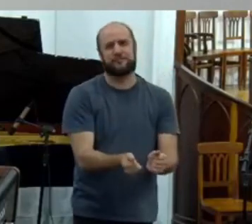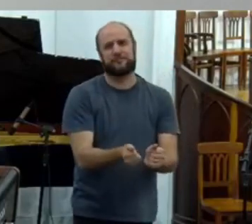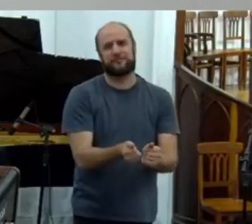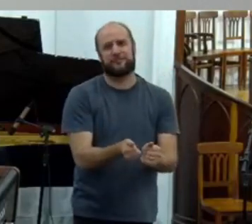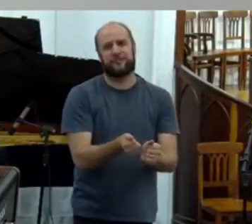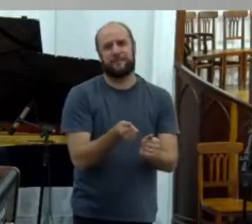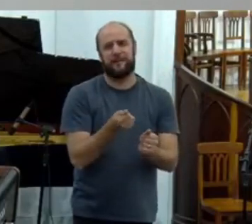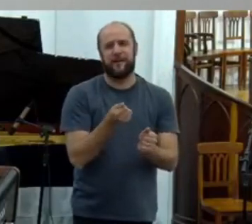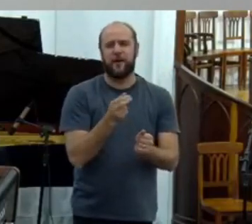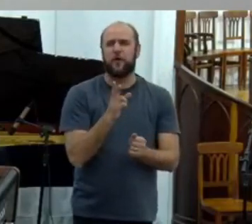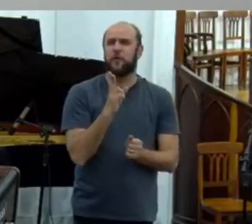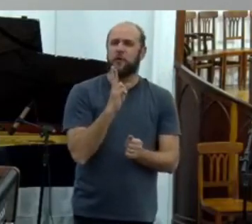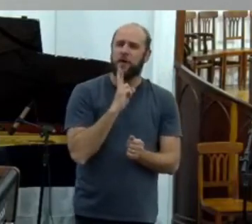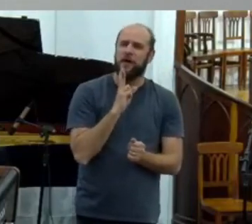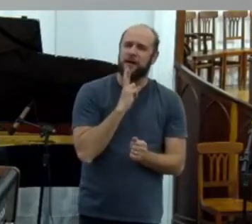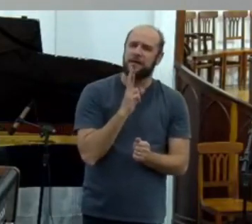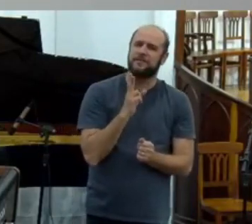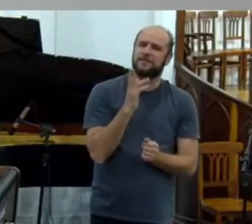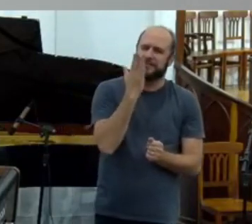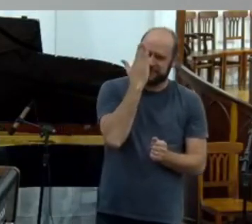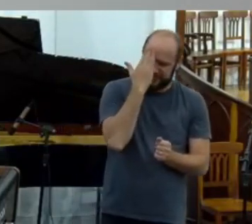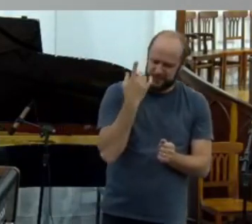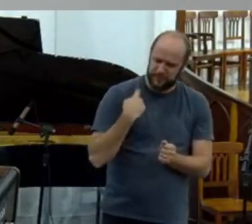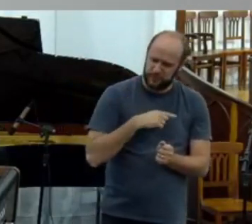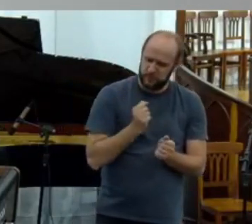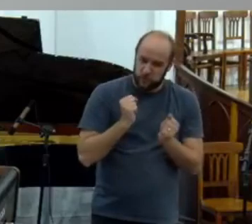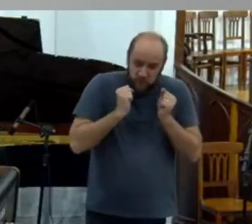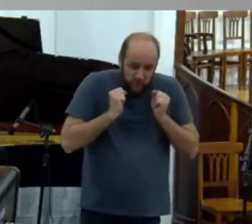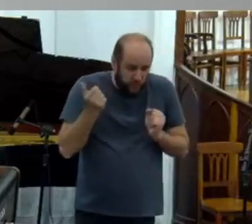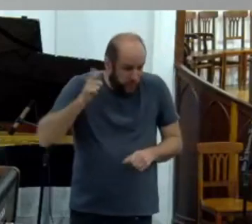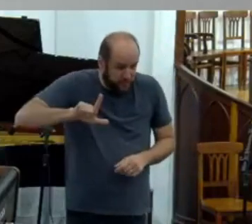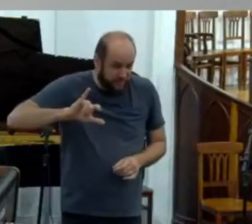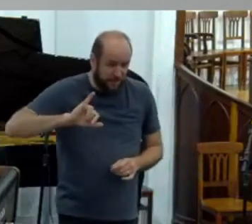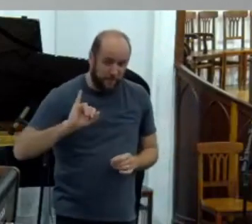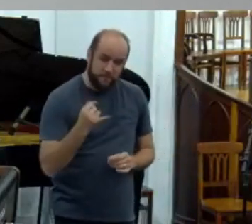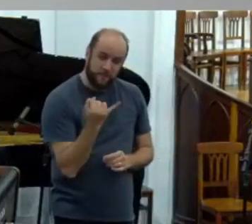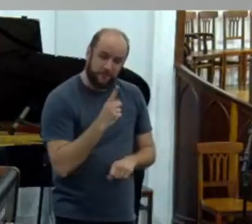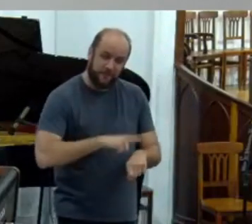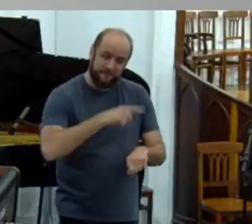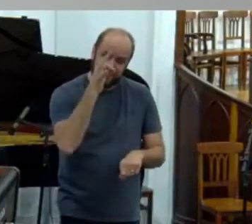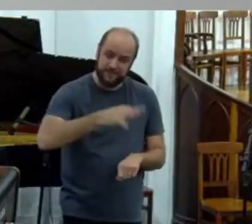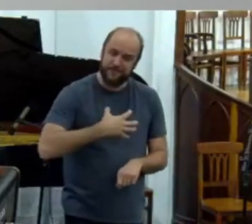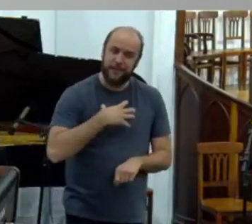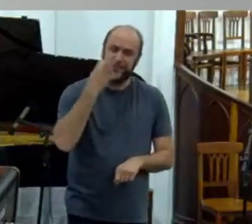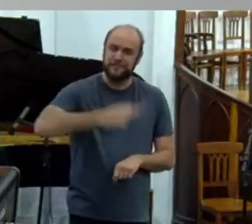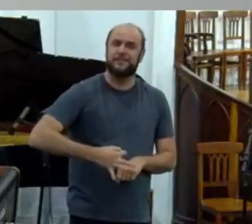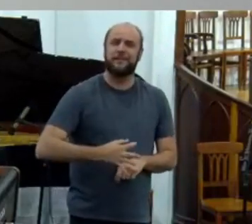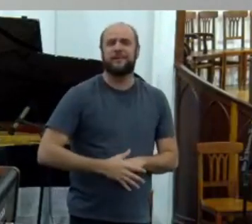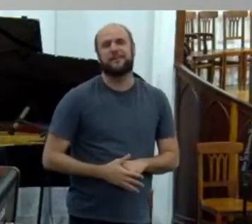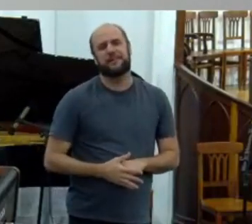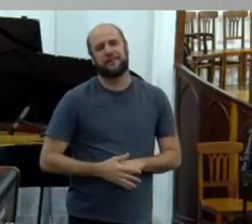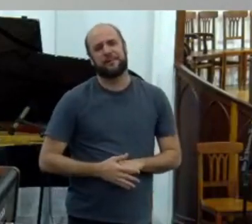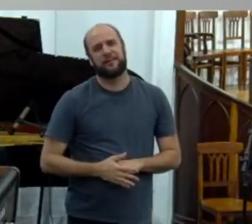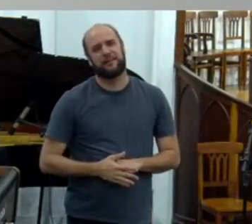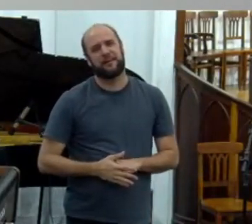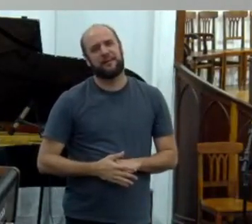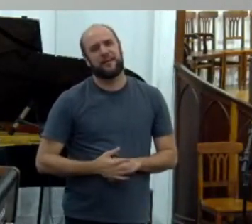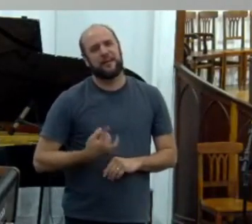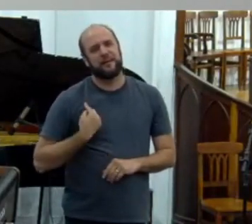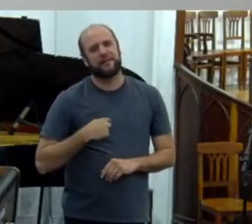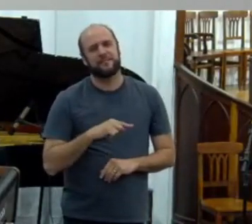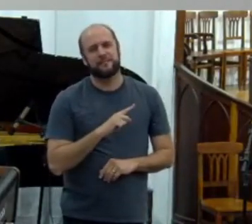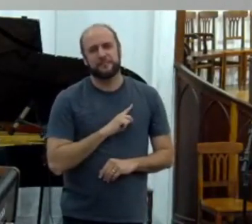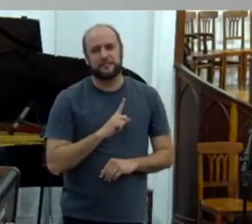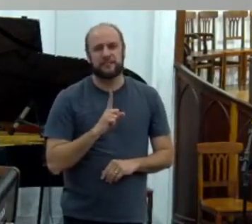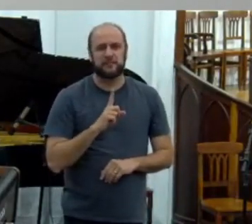reconhecer isso possibilita que a gente aproveite o tempo como o Senhor nos deu. Se nós temos uma